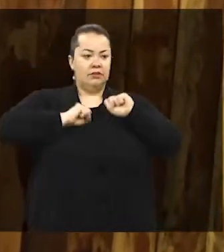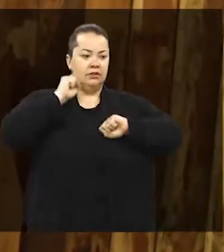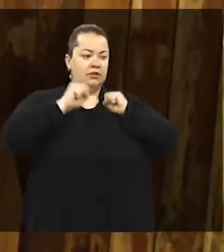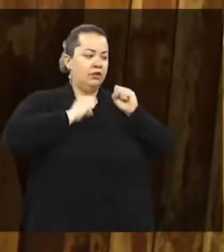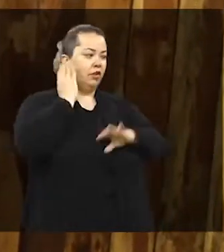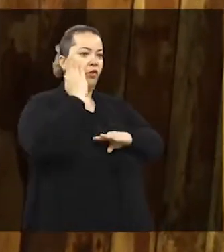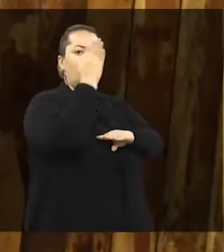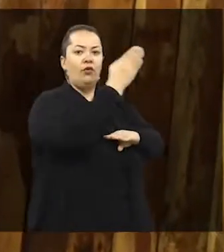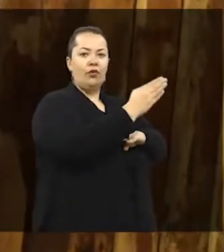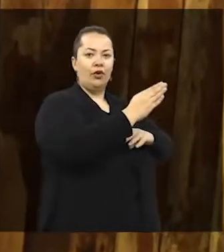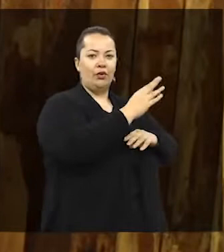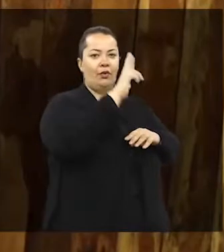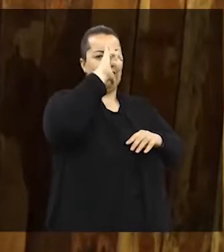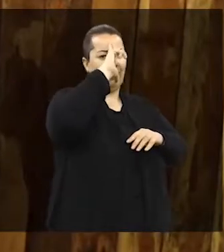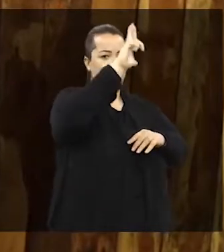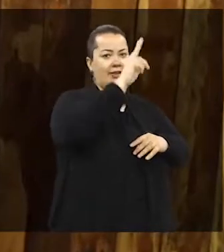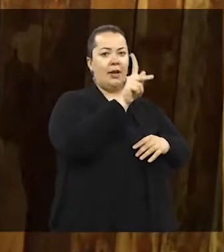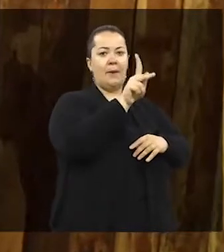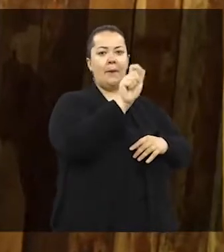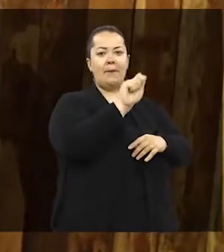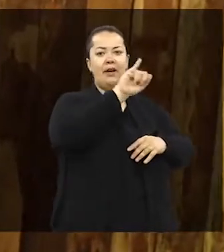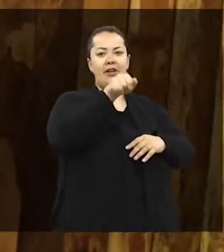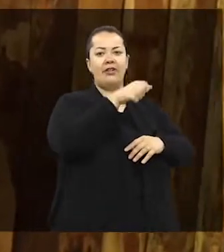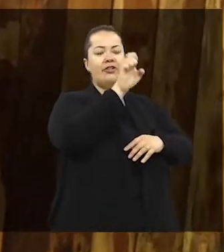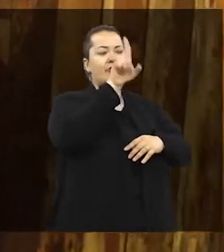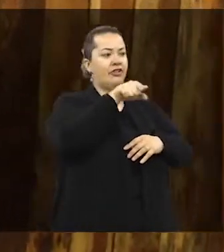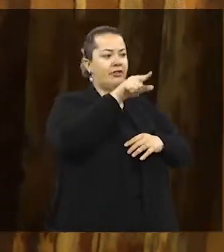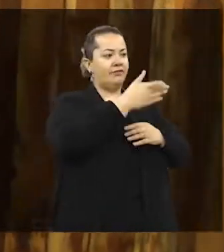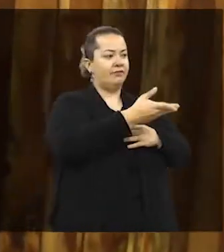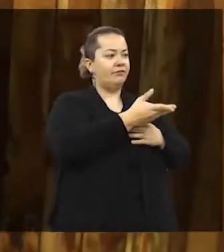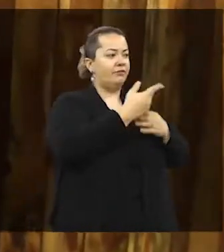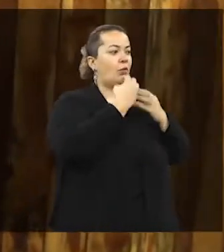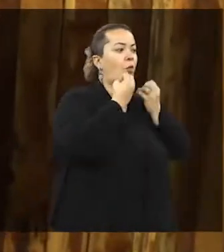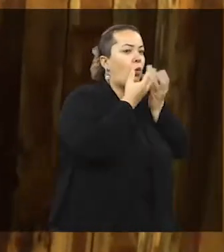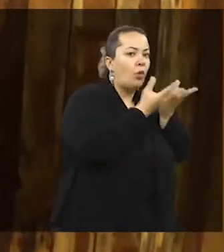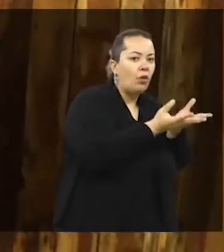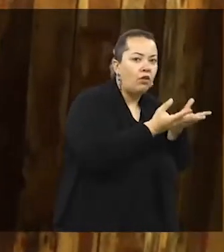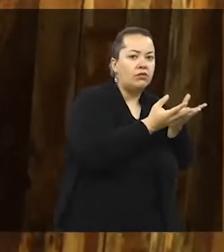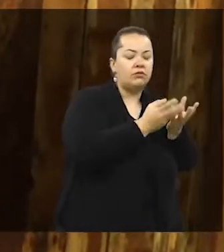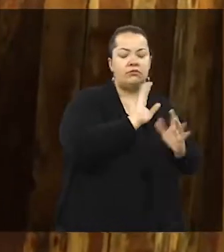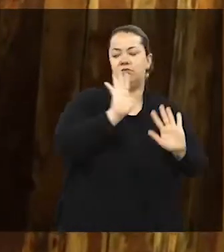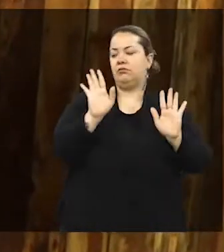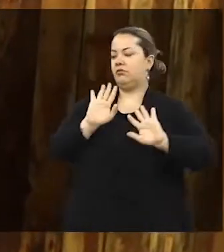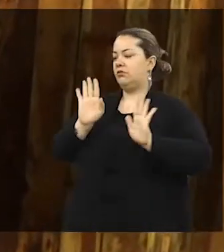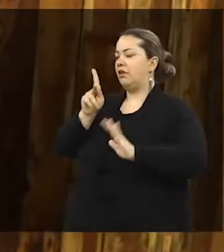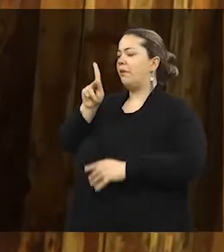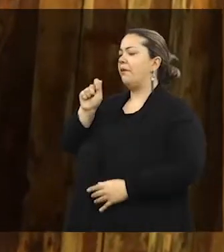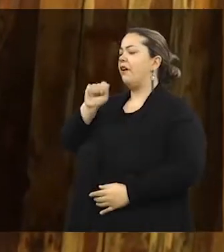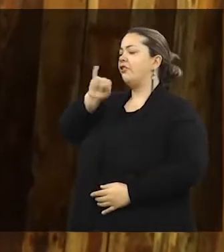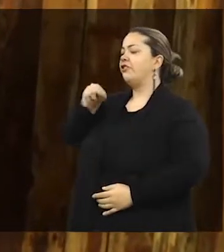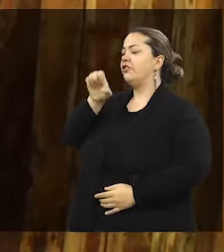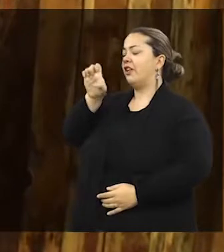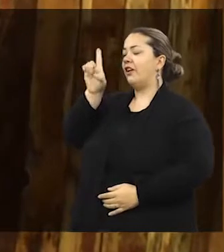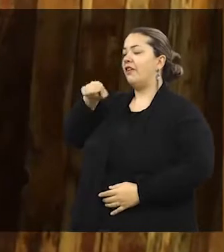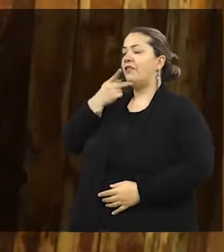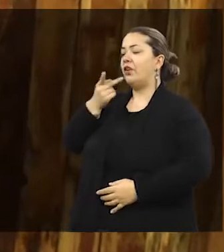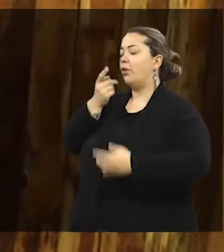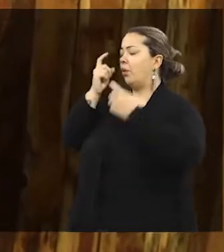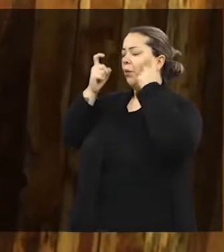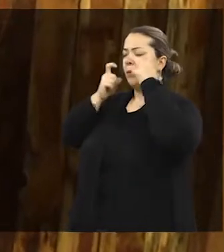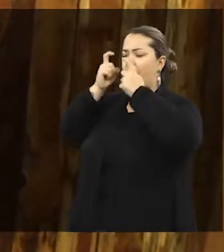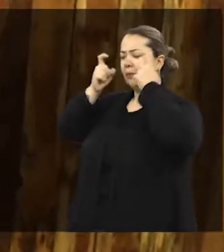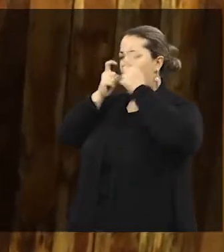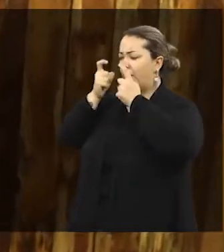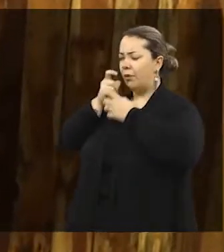do mate havia um demônio. E os índios ficaram preocupados e se dirigiram até o pajé da